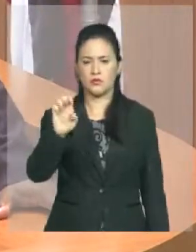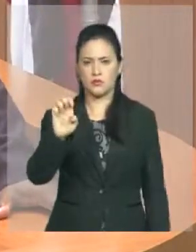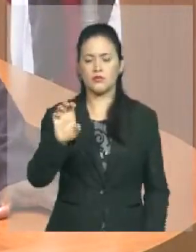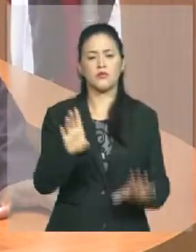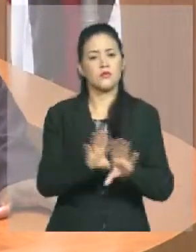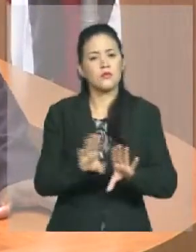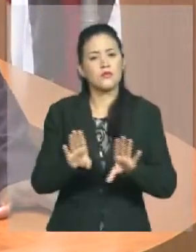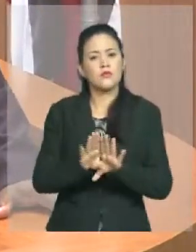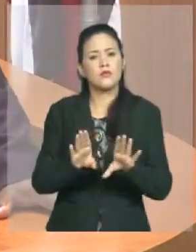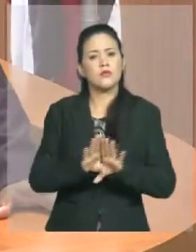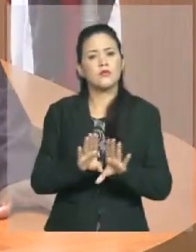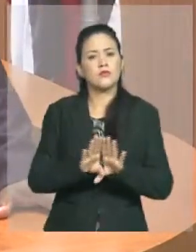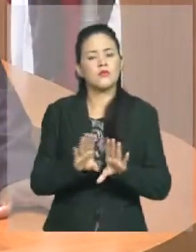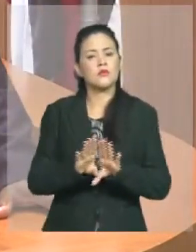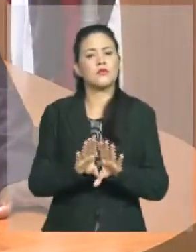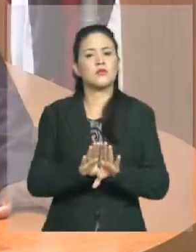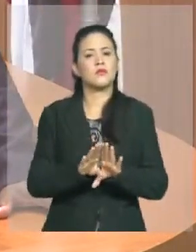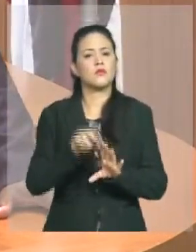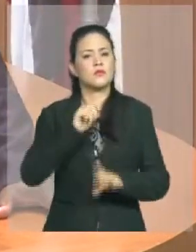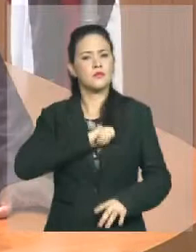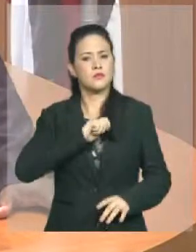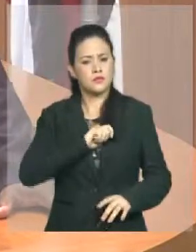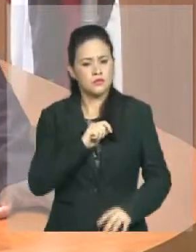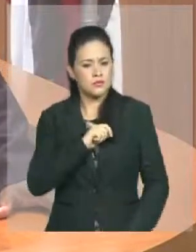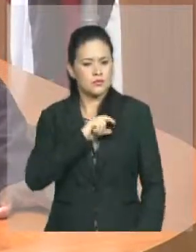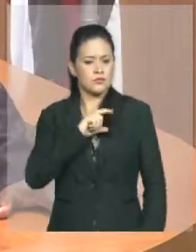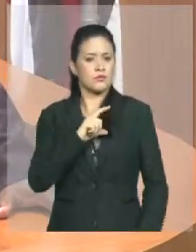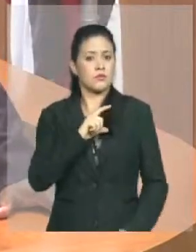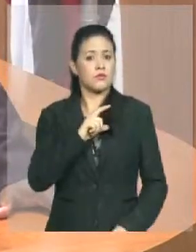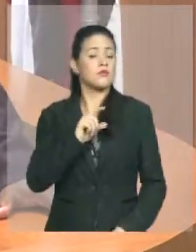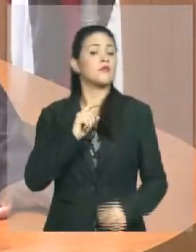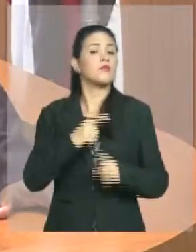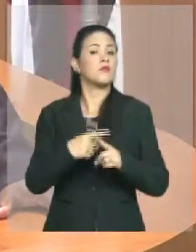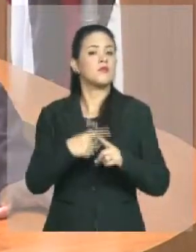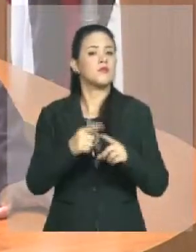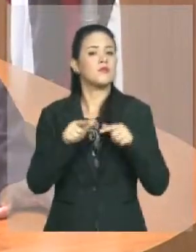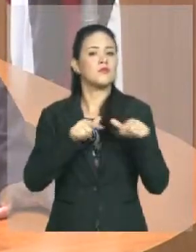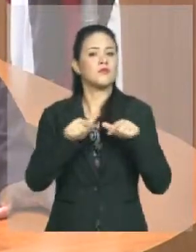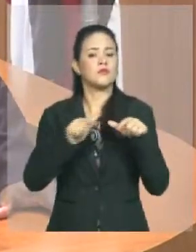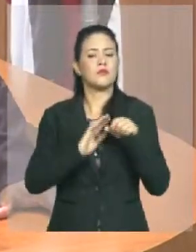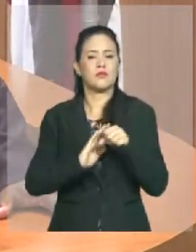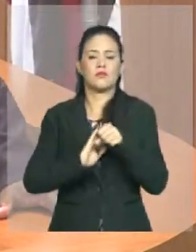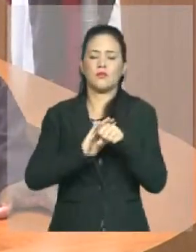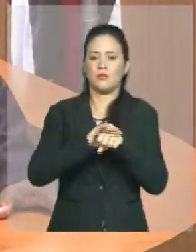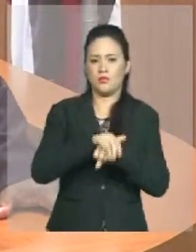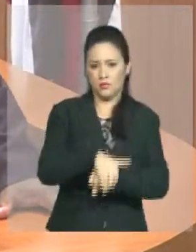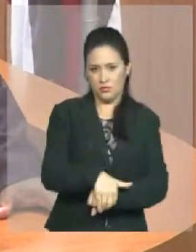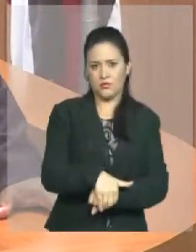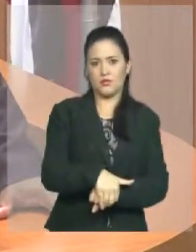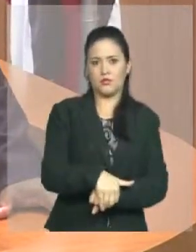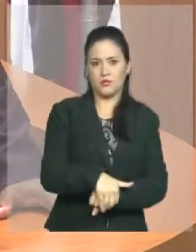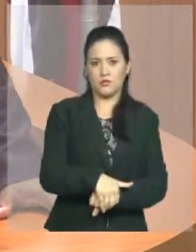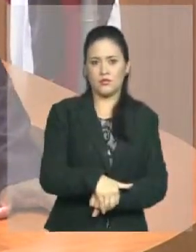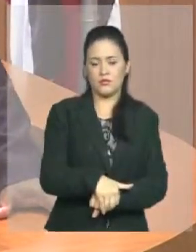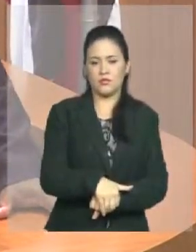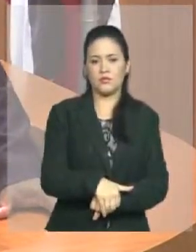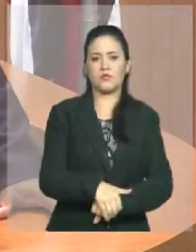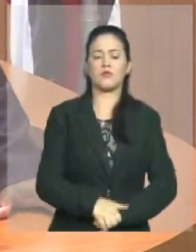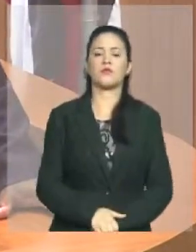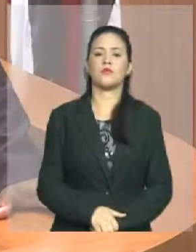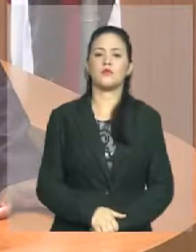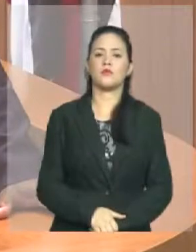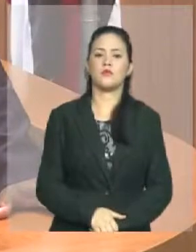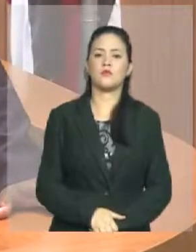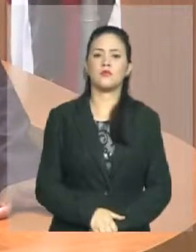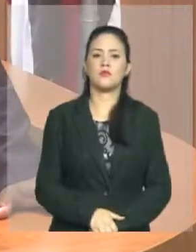A antecipação do salário de maio de 2016 para janeiro de 2016 acontecerá. E ainda